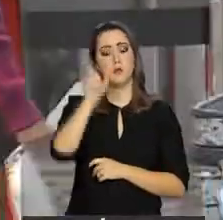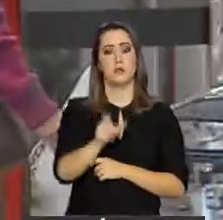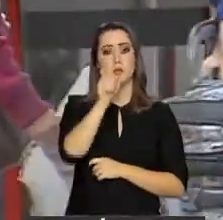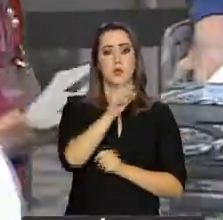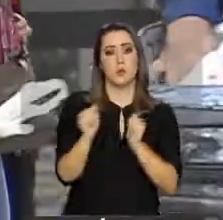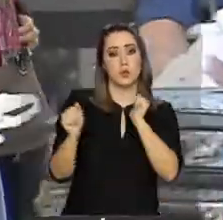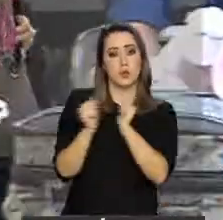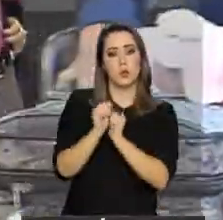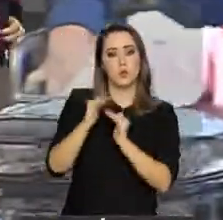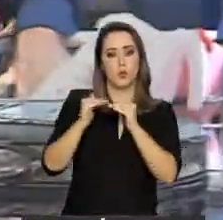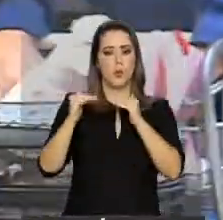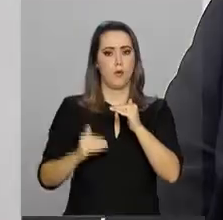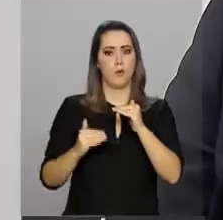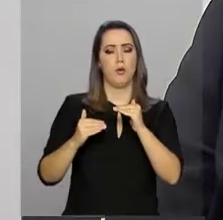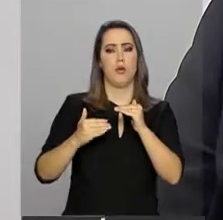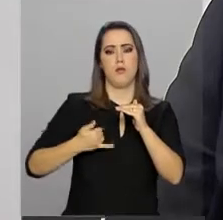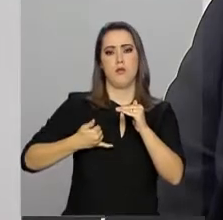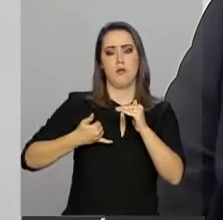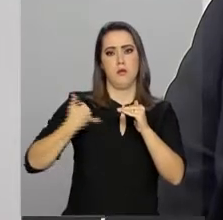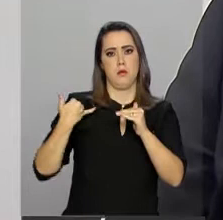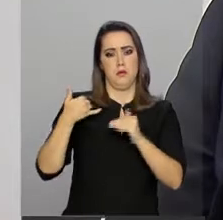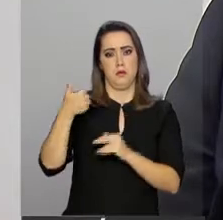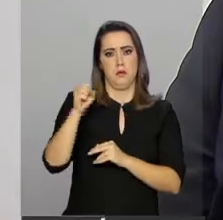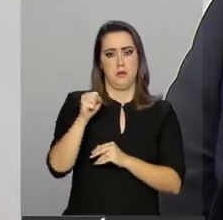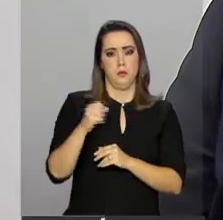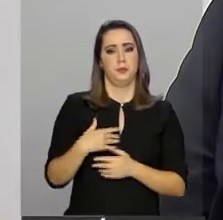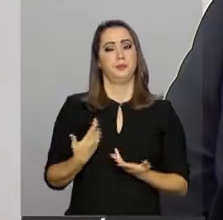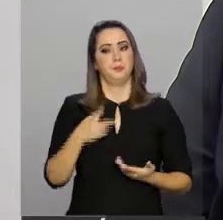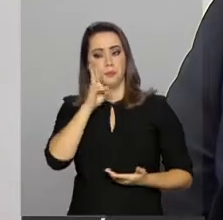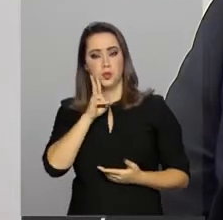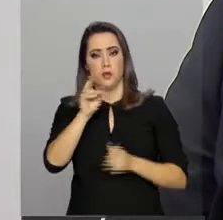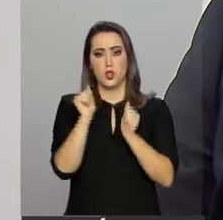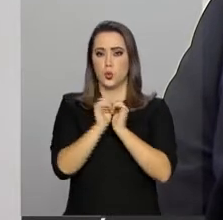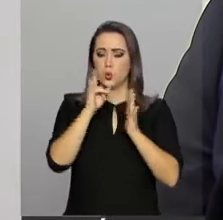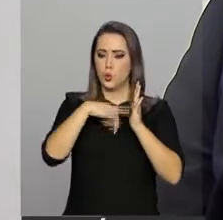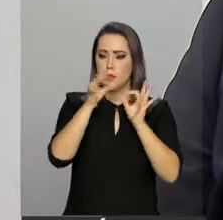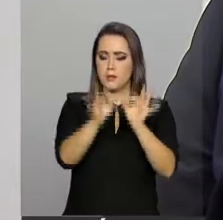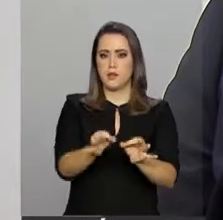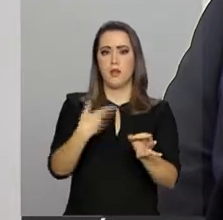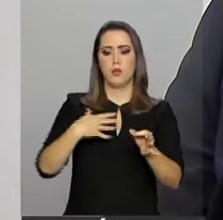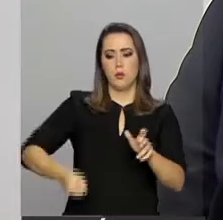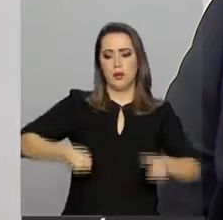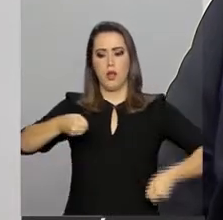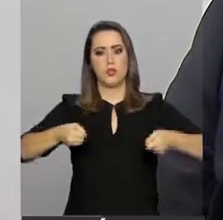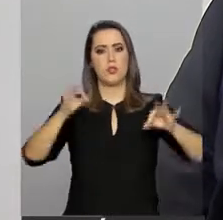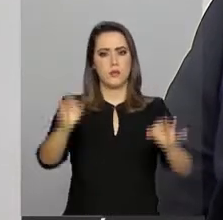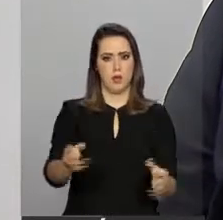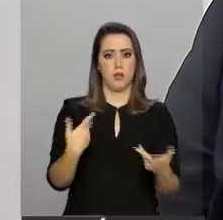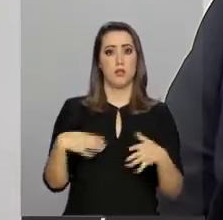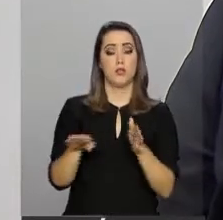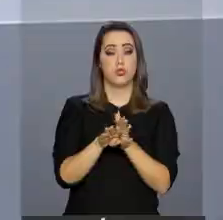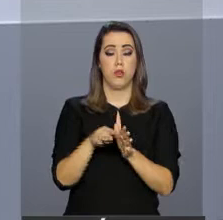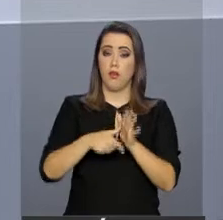vai estar acompanhado de menores de idade antes sair de casa checa toda documentação checa toda a bagagem e vá com o tempo o